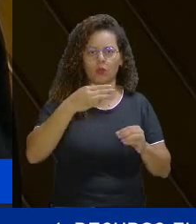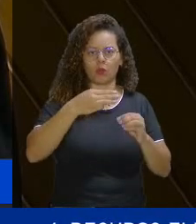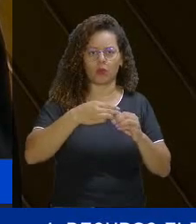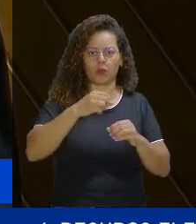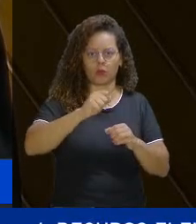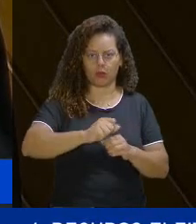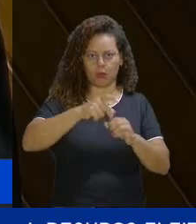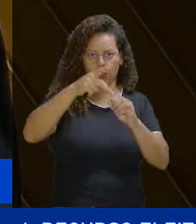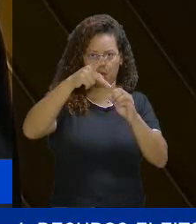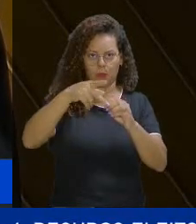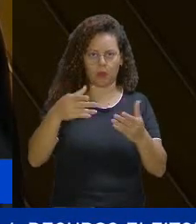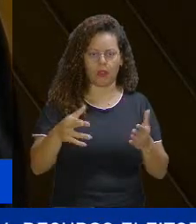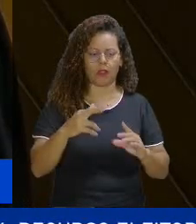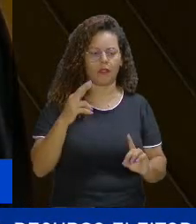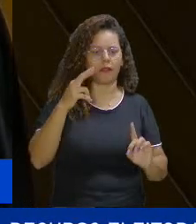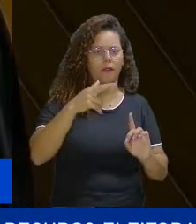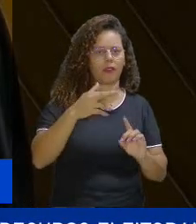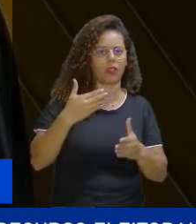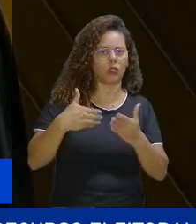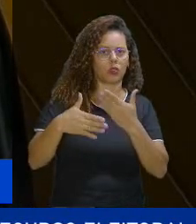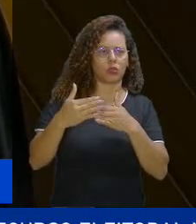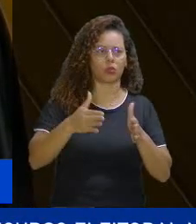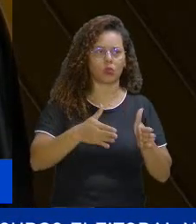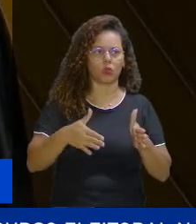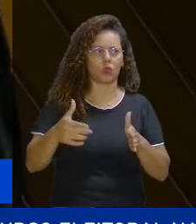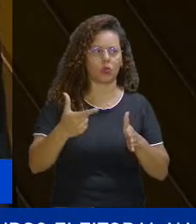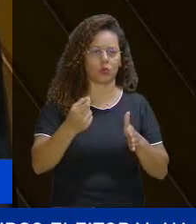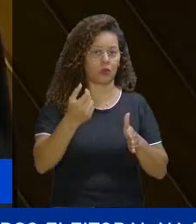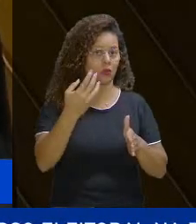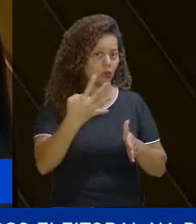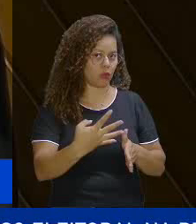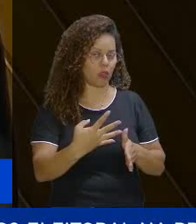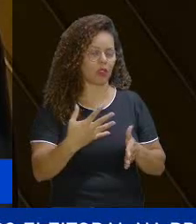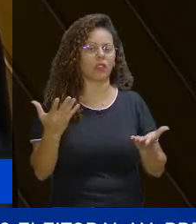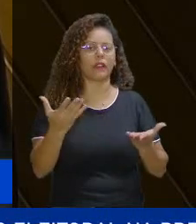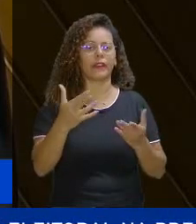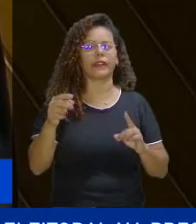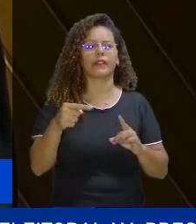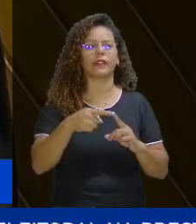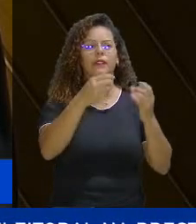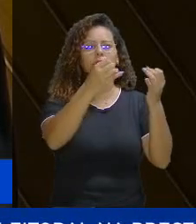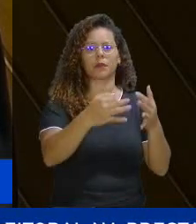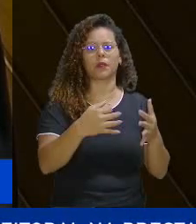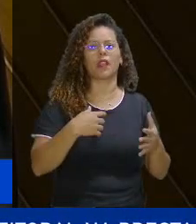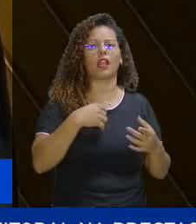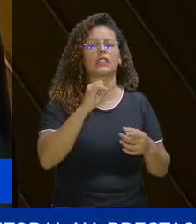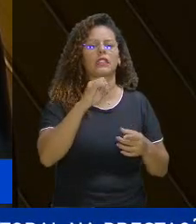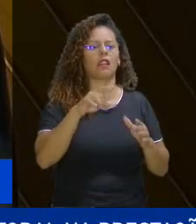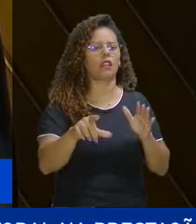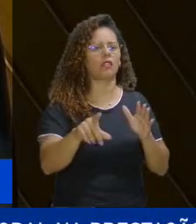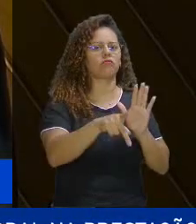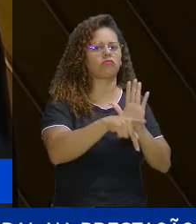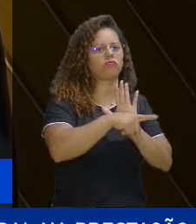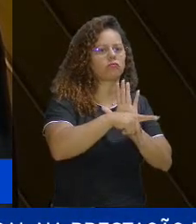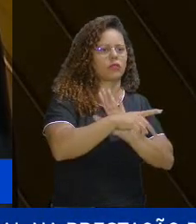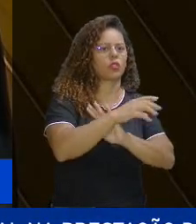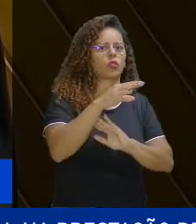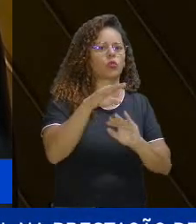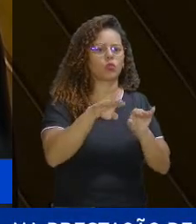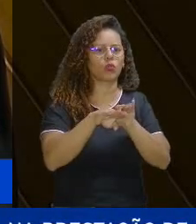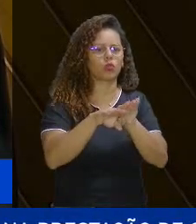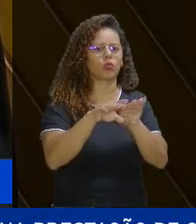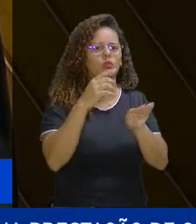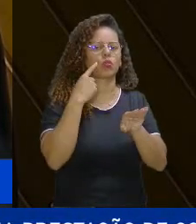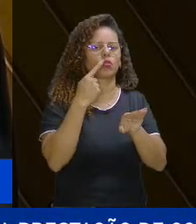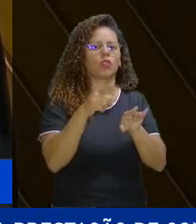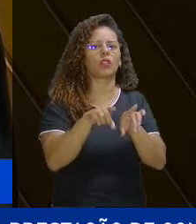06004032.24. Origem Amapá, barra P, relator, juiz Anselmo Gonçalves. O princípio da economicidade,